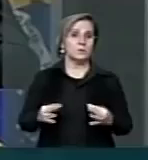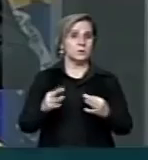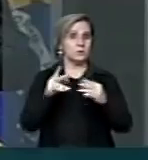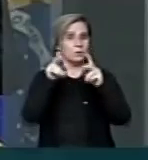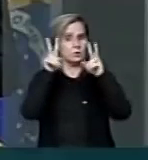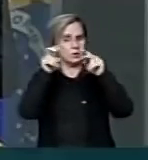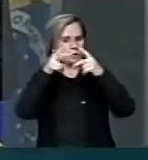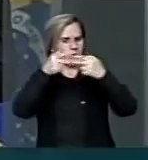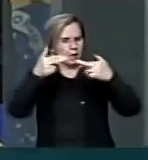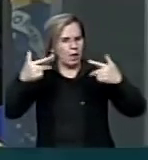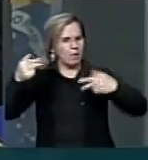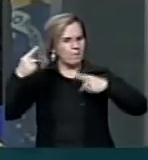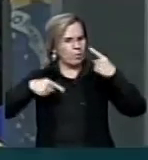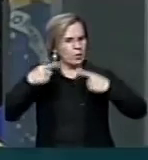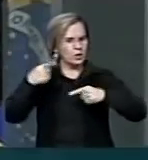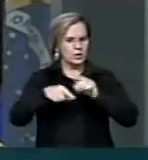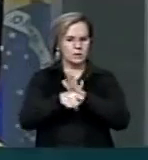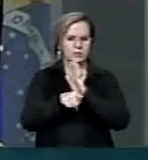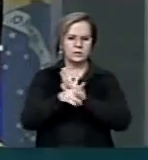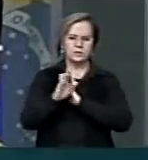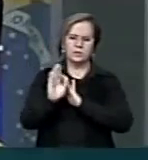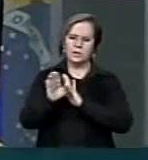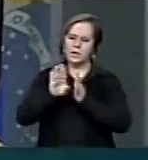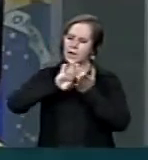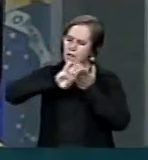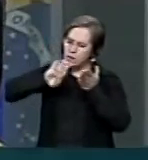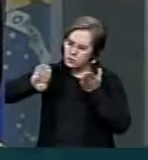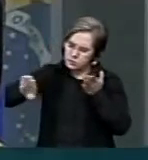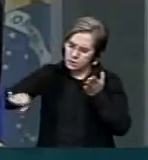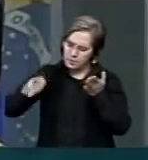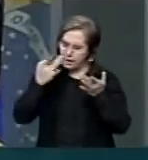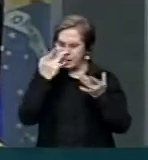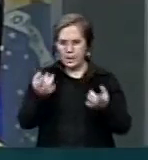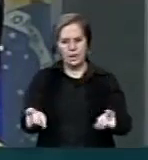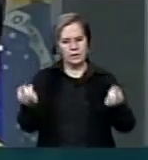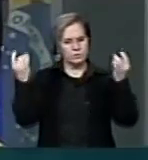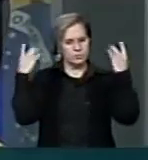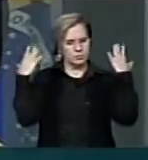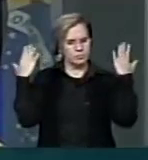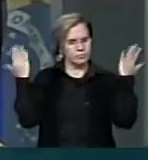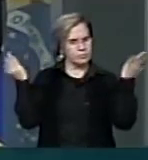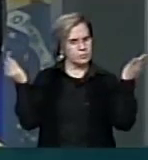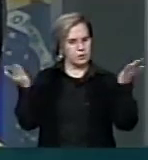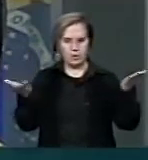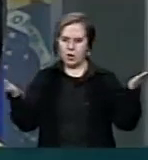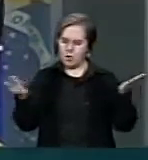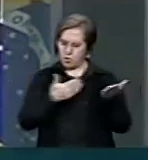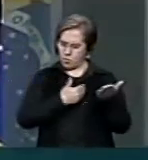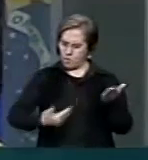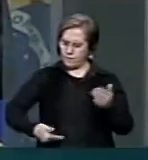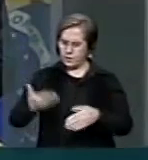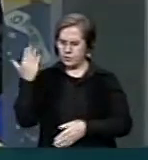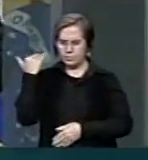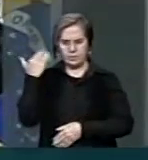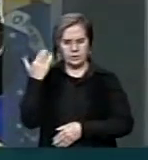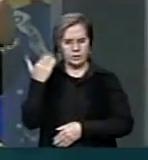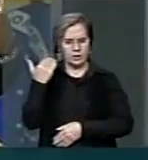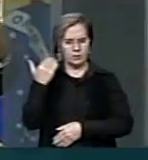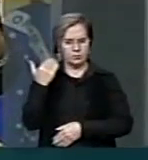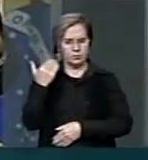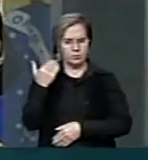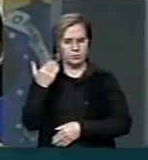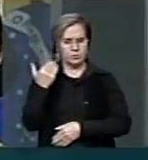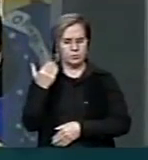questões politiqueiras fiquem para trás. Num governo passado, o PT era